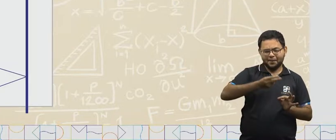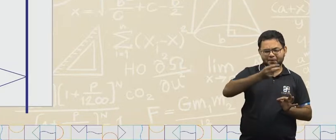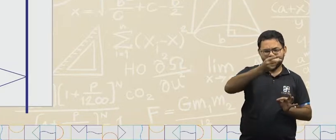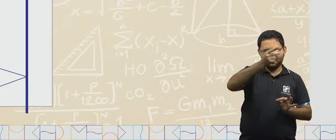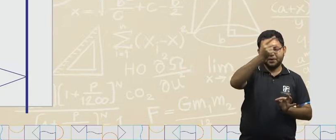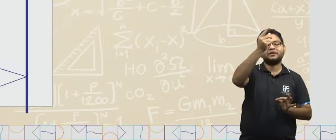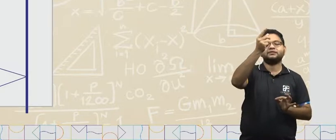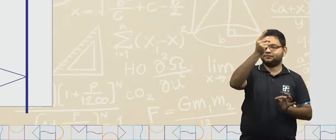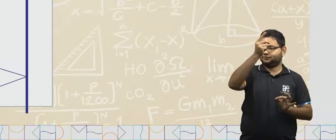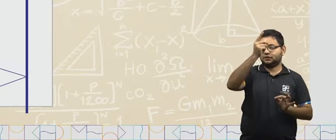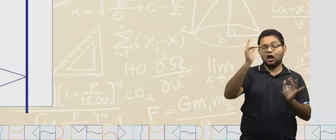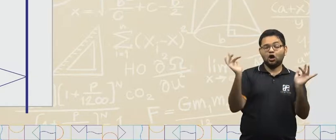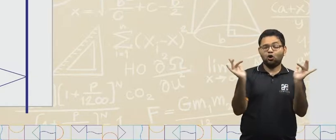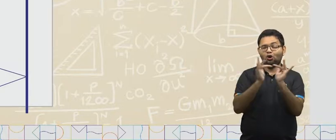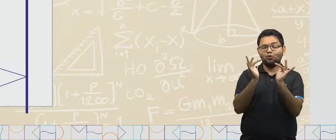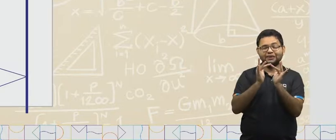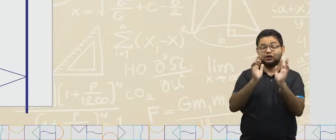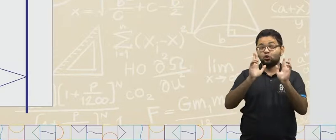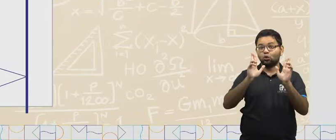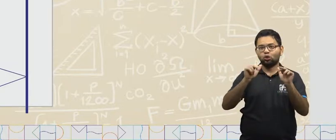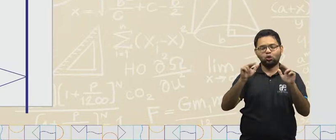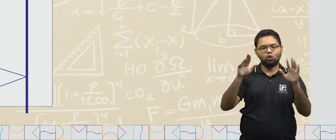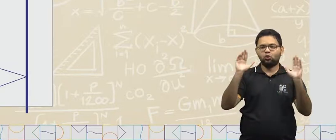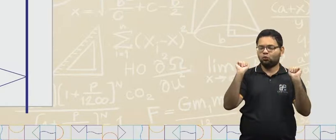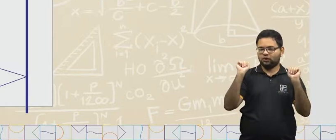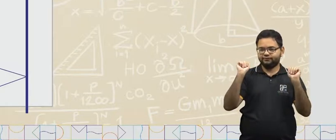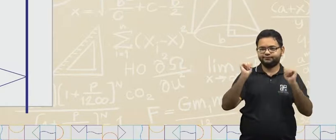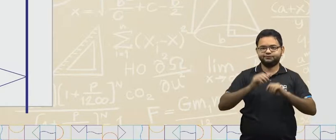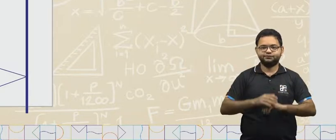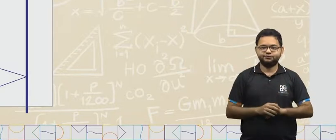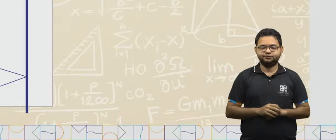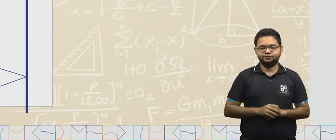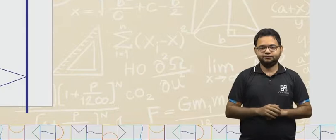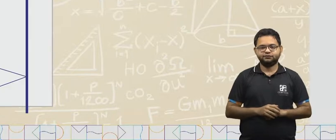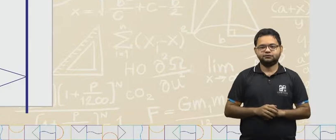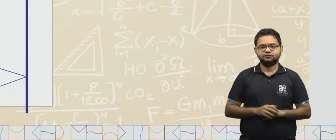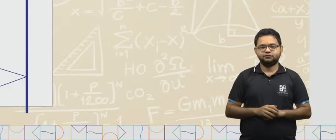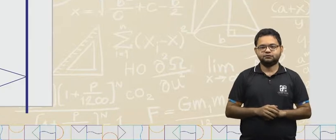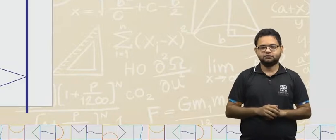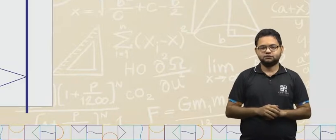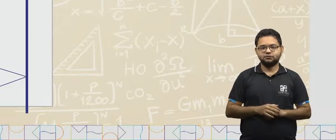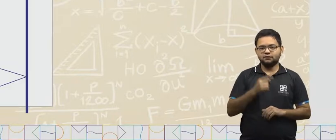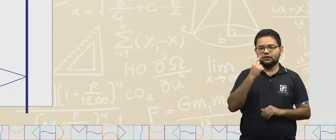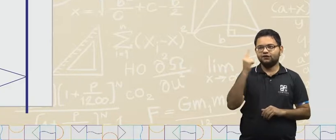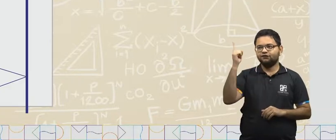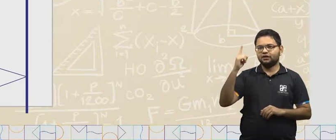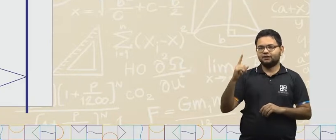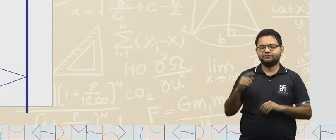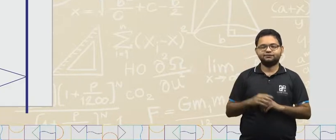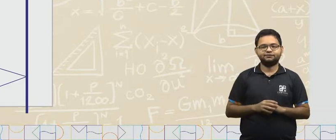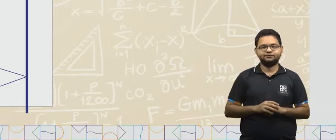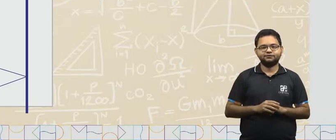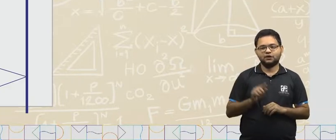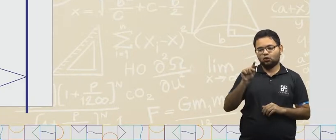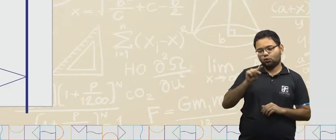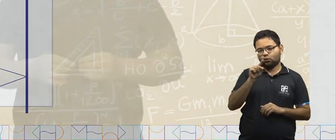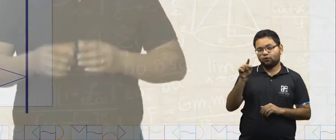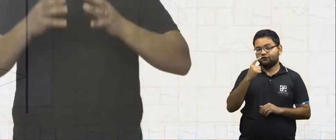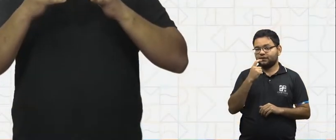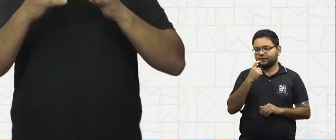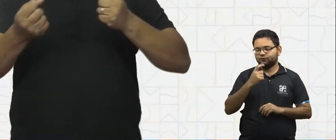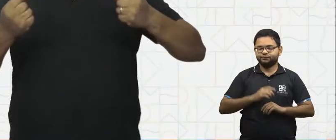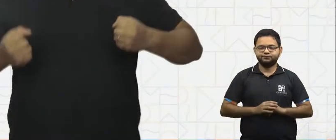essas linhas nunca vão se encontrar. Elas seguem rumo ao infinito. E este aí, é o símbolo do